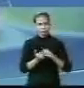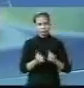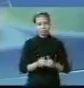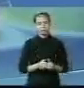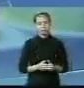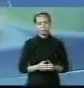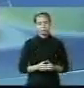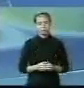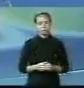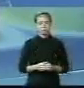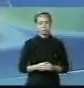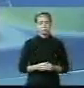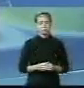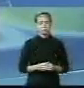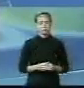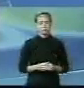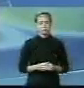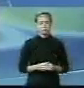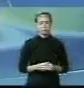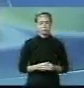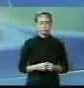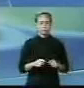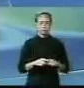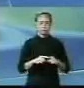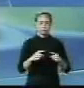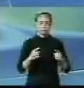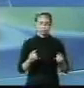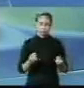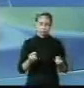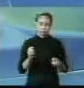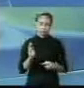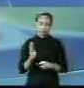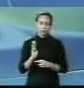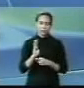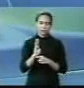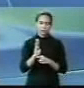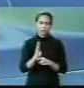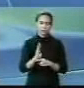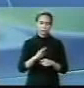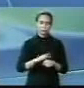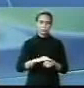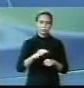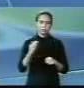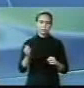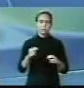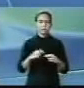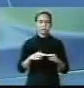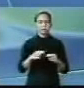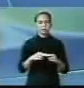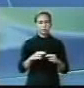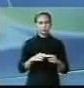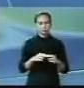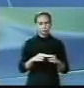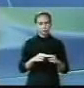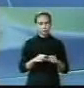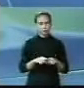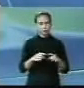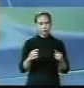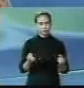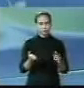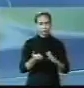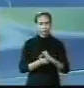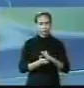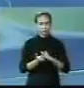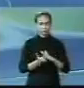acaba sendo o quê? O recurso que mais onera por causa dessa situação. Então, as empresas cada vez